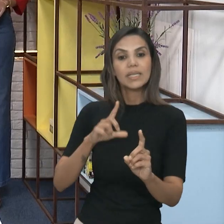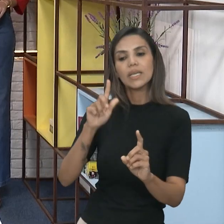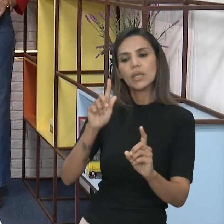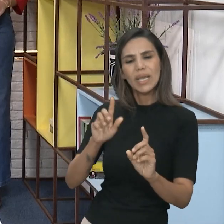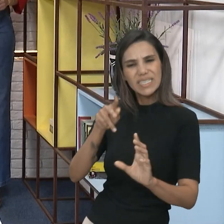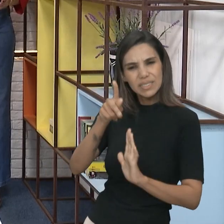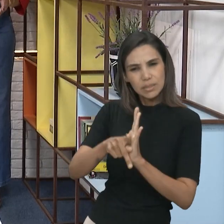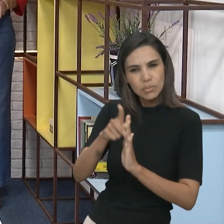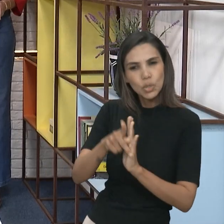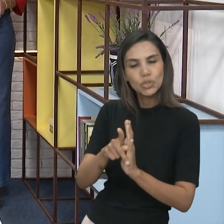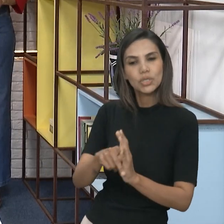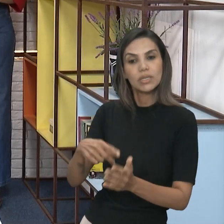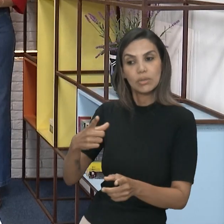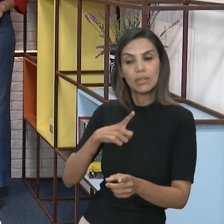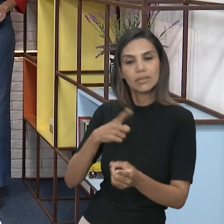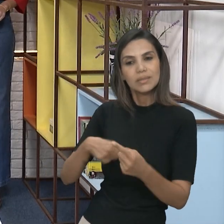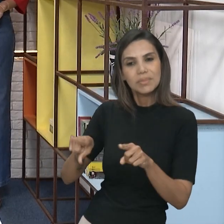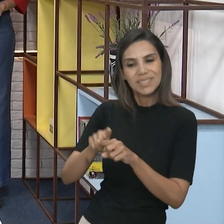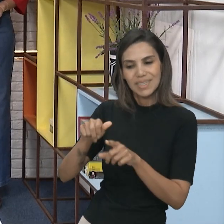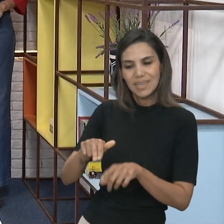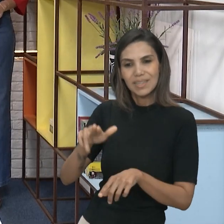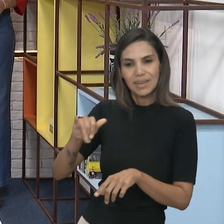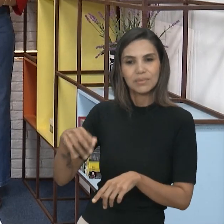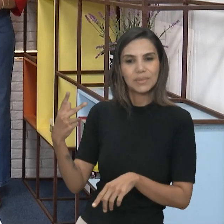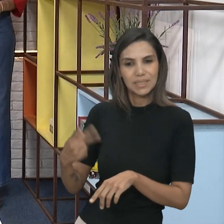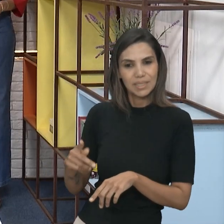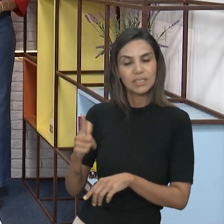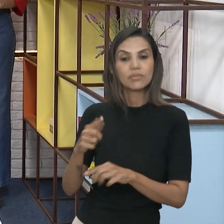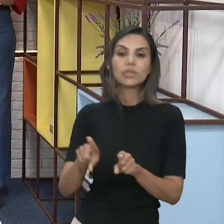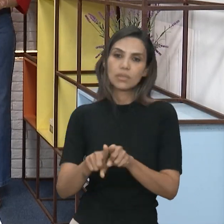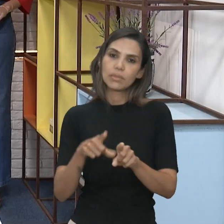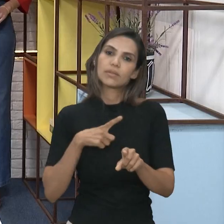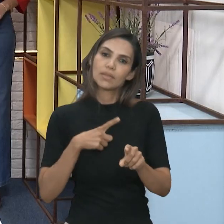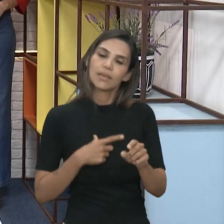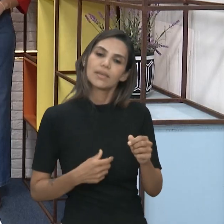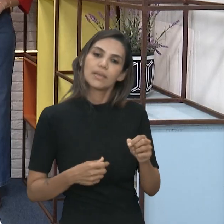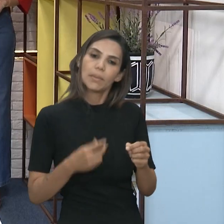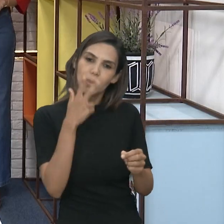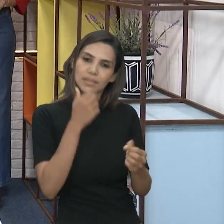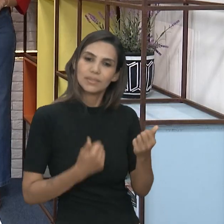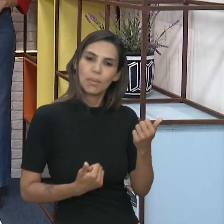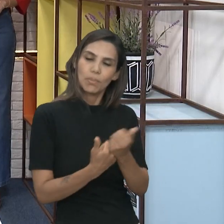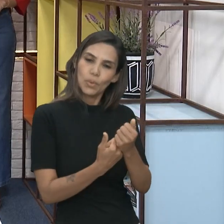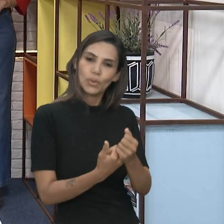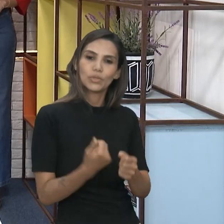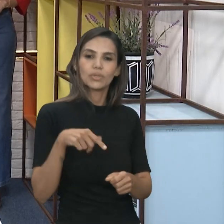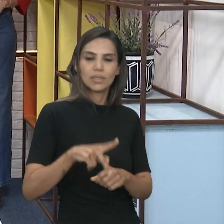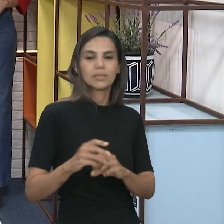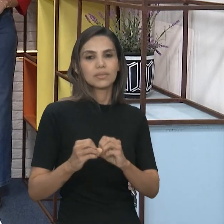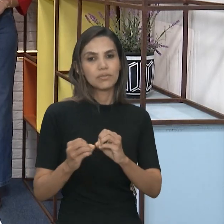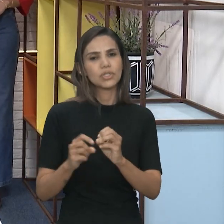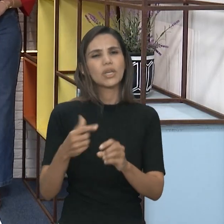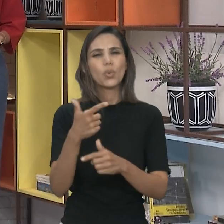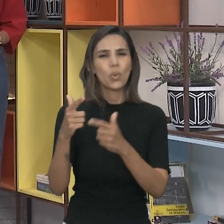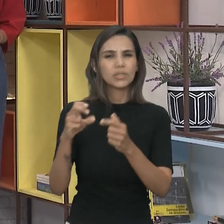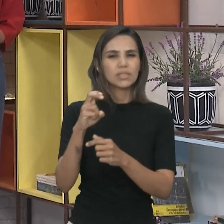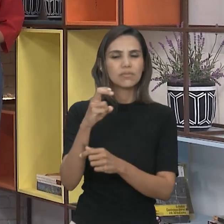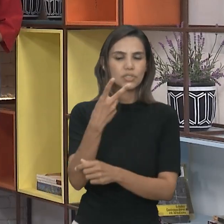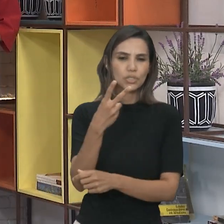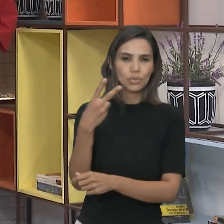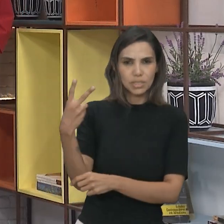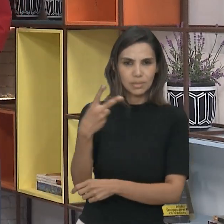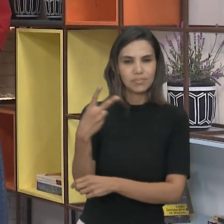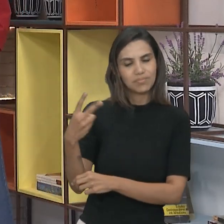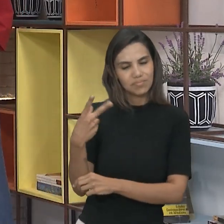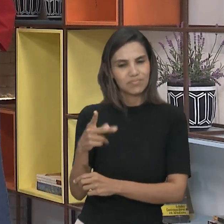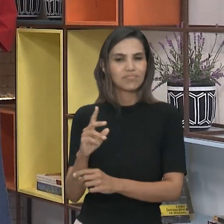do Meio Ambiente, a AMA, e conta com a participação da UFG e de outras 22 instituições. E